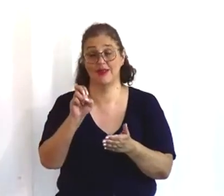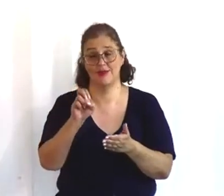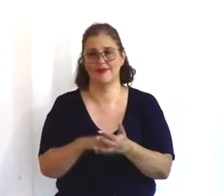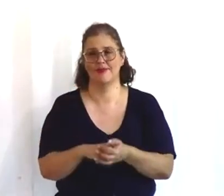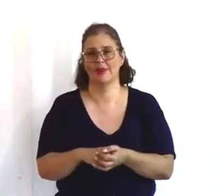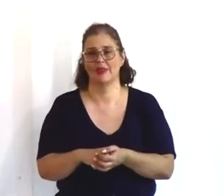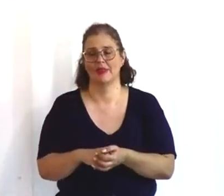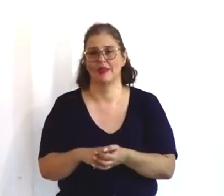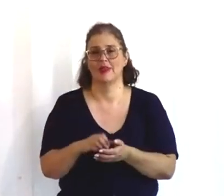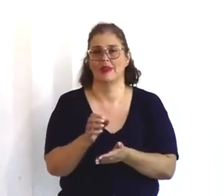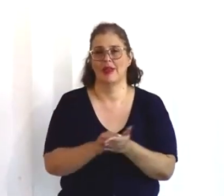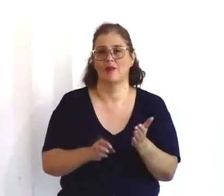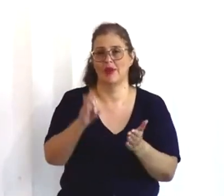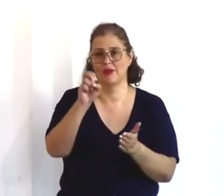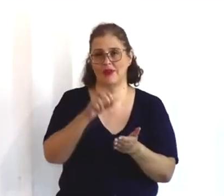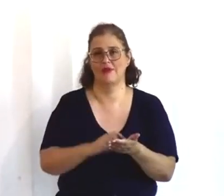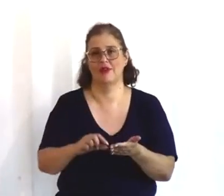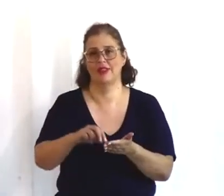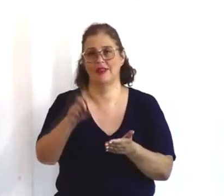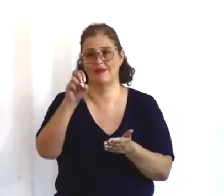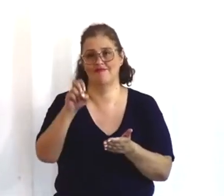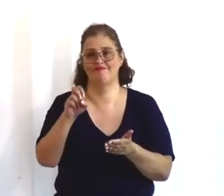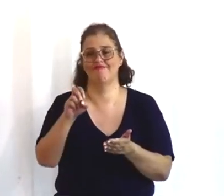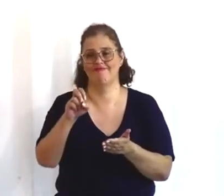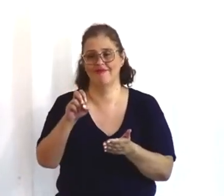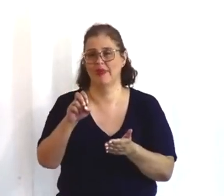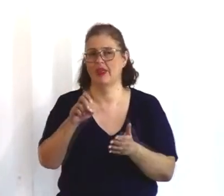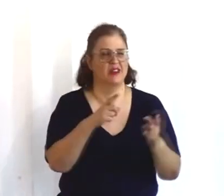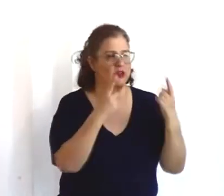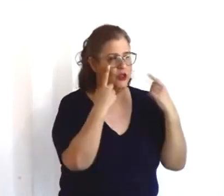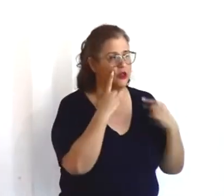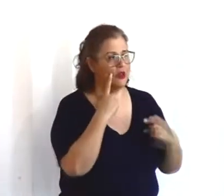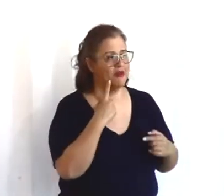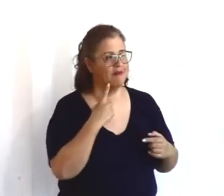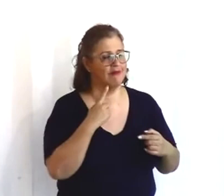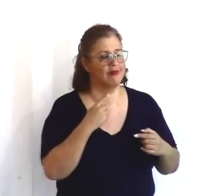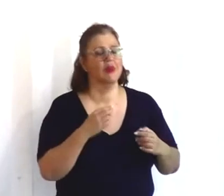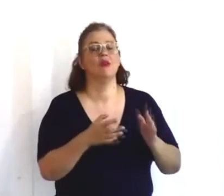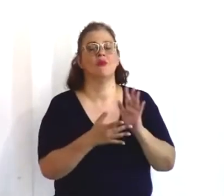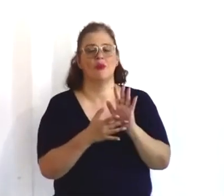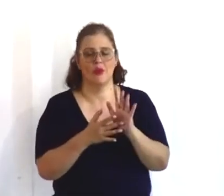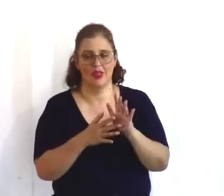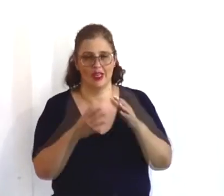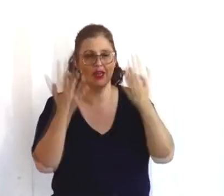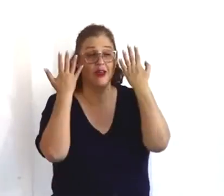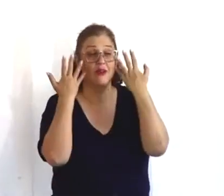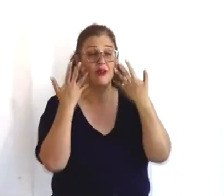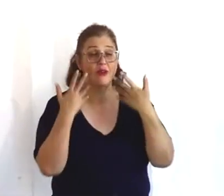Judá, a raiz de Davi, venceu para abrir o livro e os seus 7 selos. Meu irmão, minha irmã,